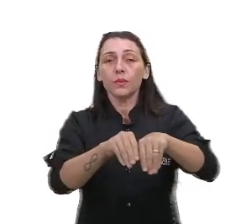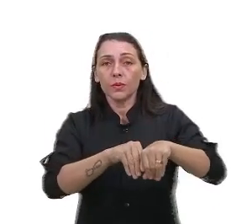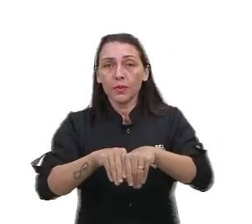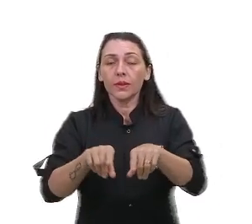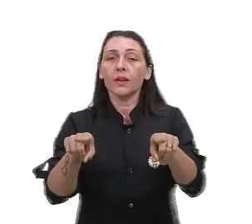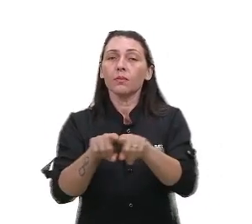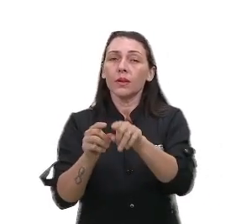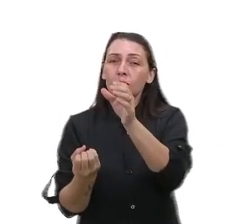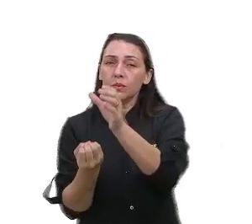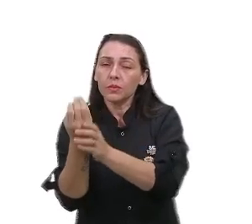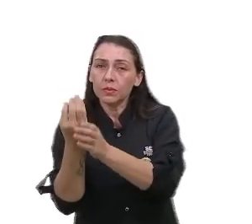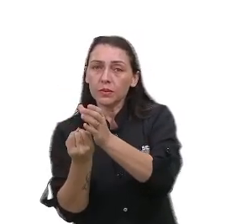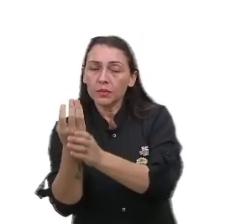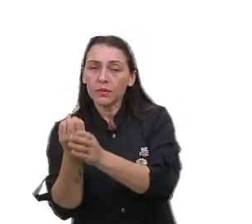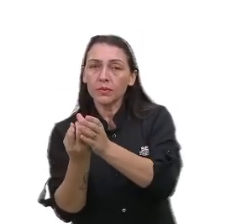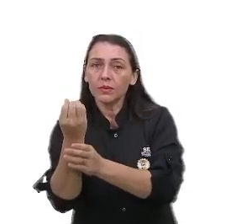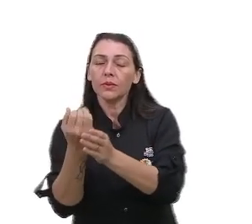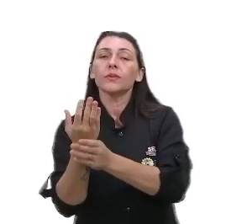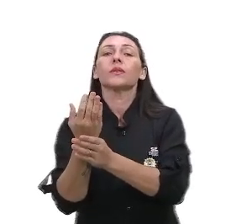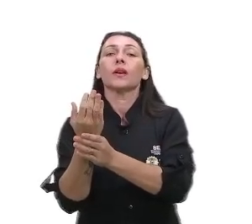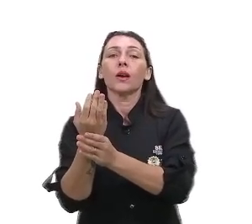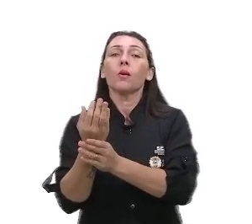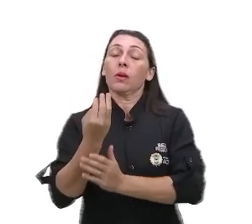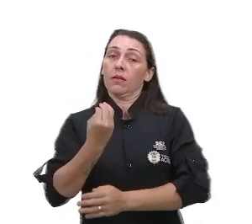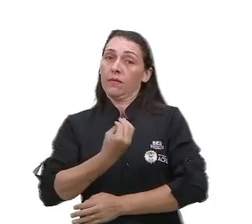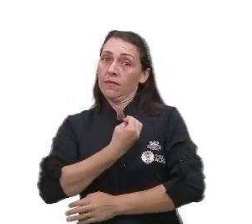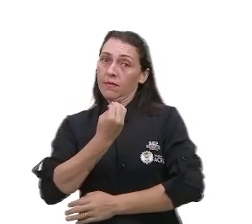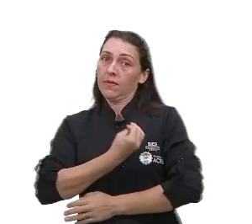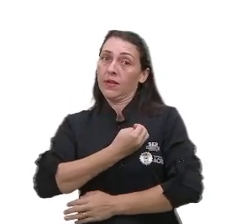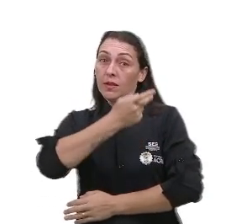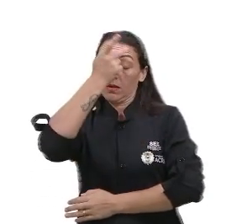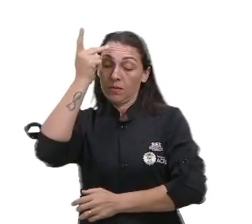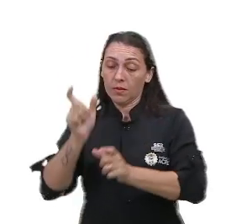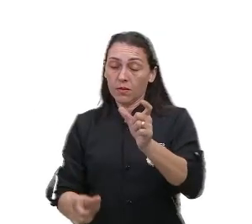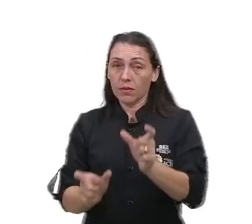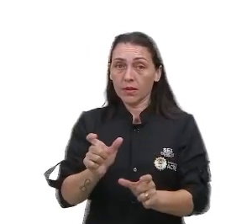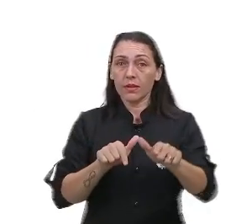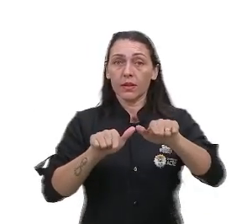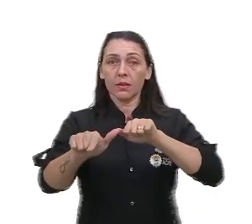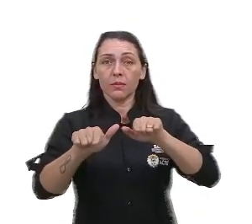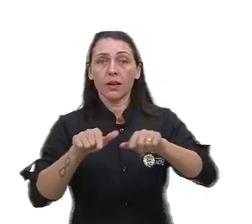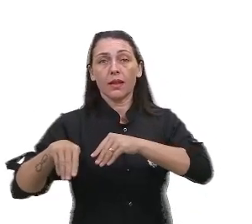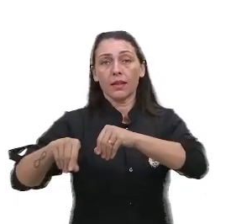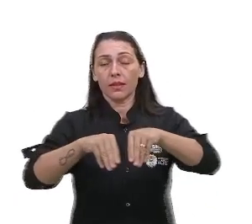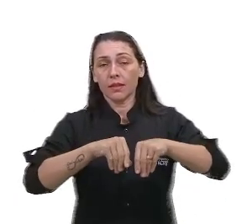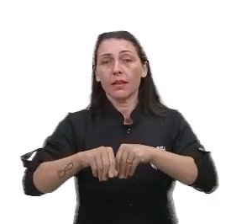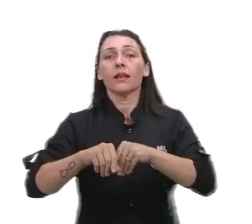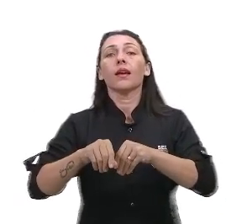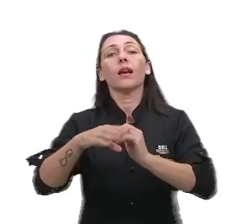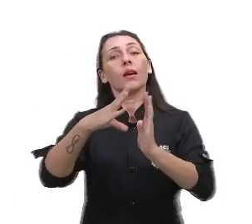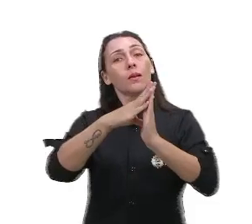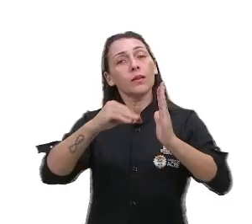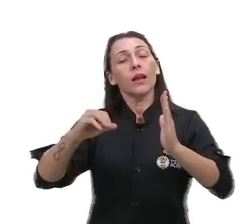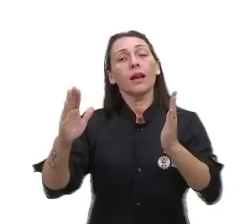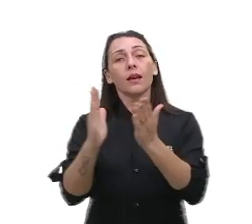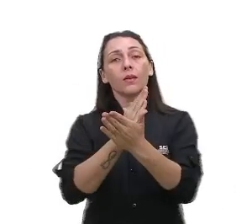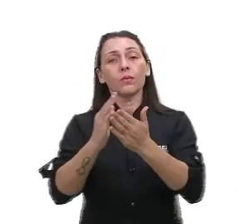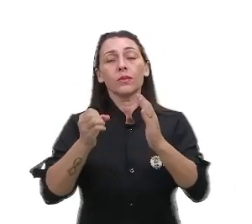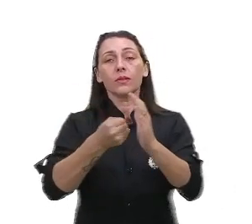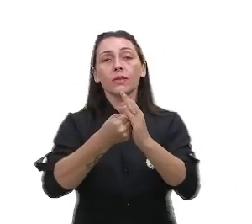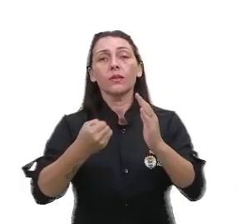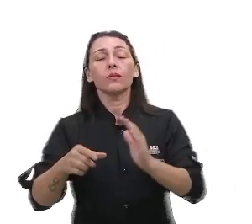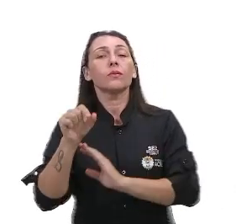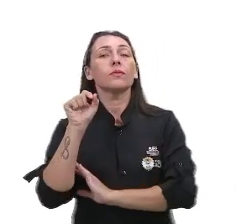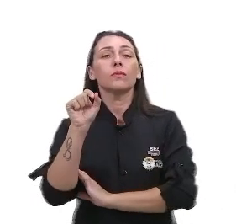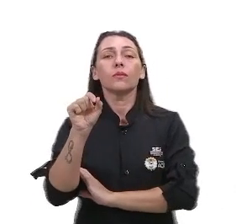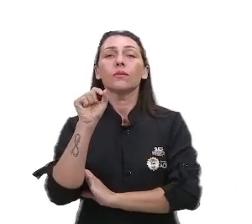na produção para subsistência. A imagem, por exemplo, retrata algumas dessas características do que